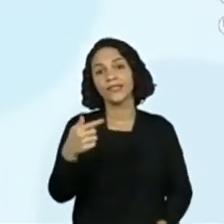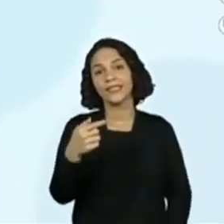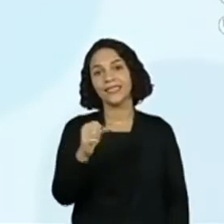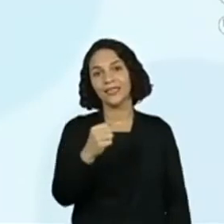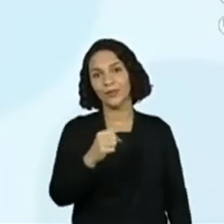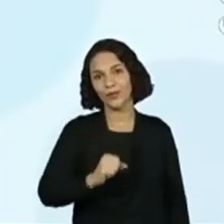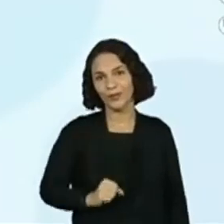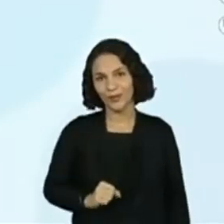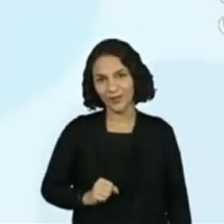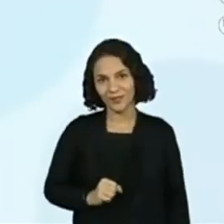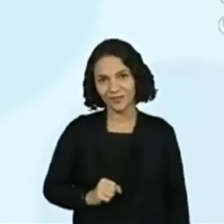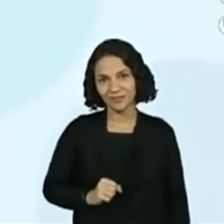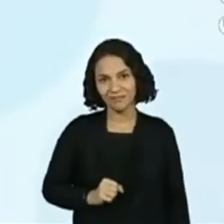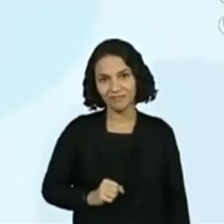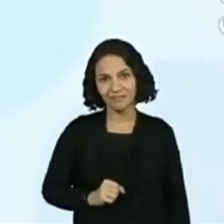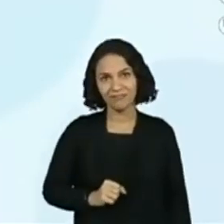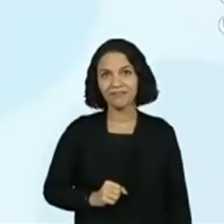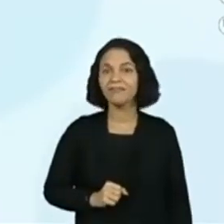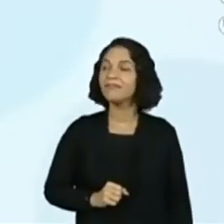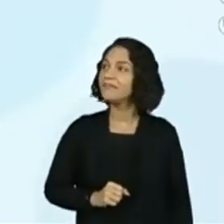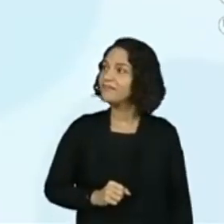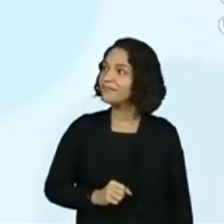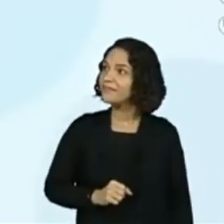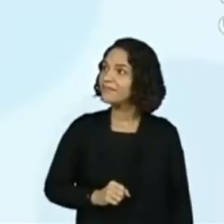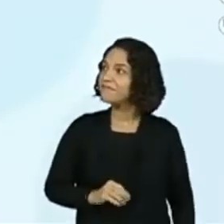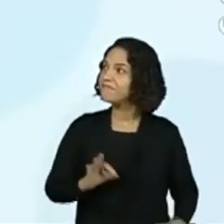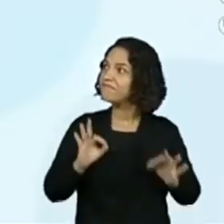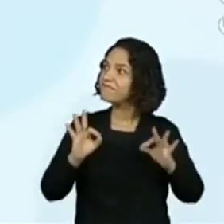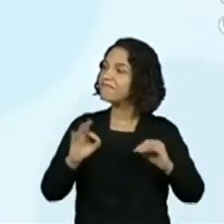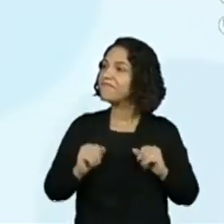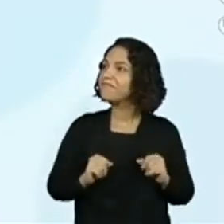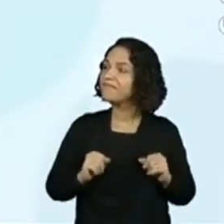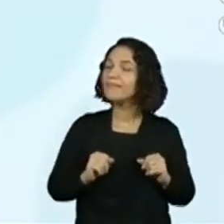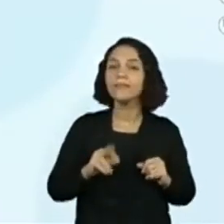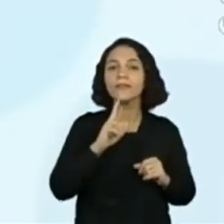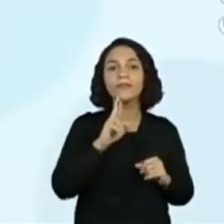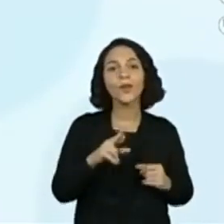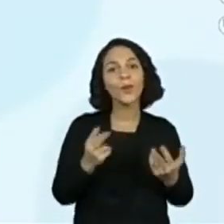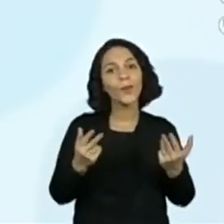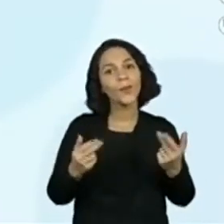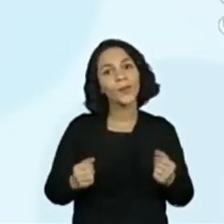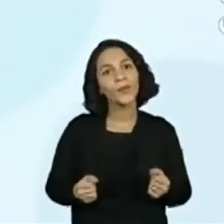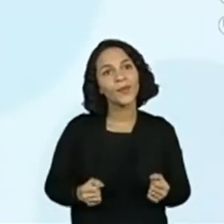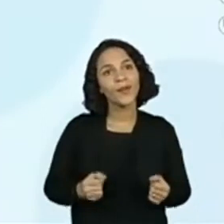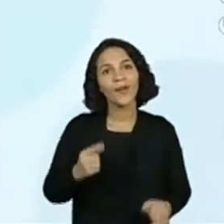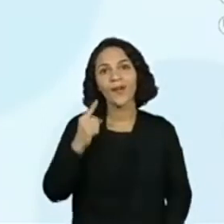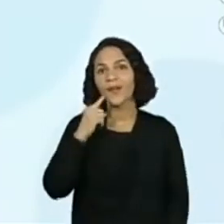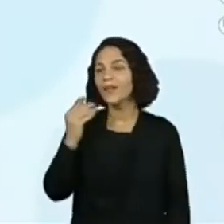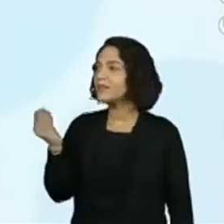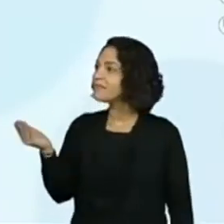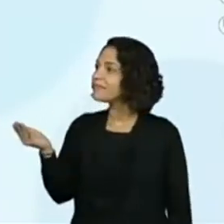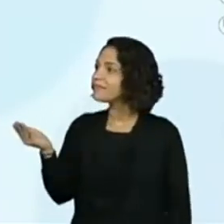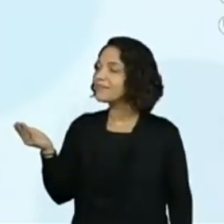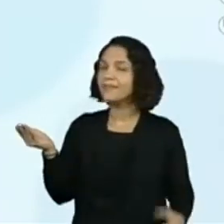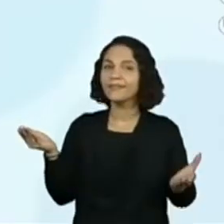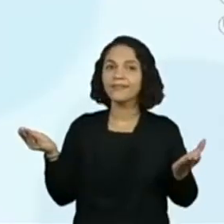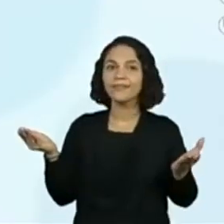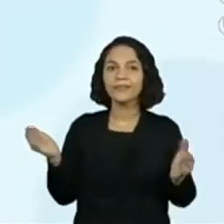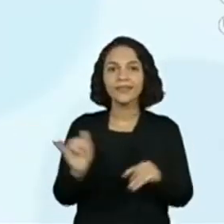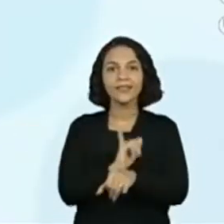78. 78. Vejam, muito bem. Temos o mesmo resultado com as duas